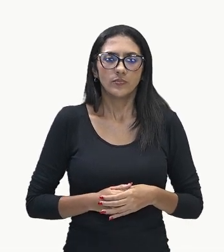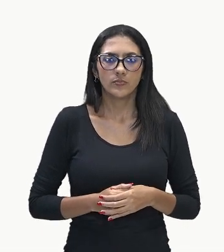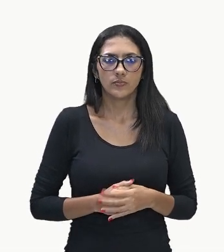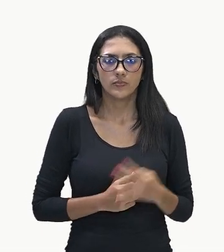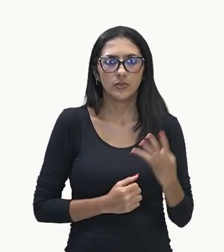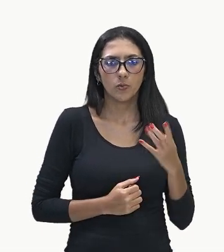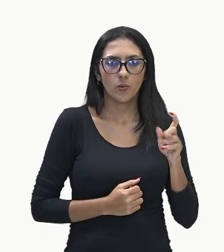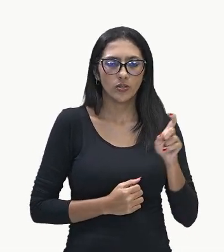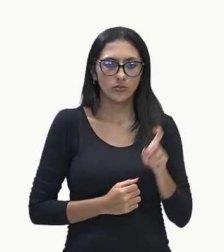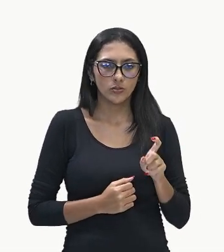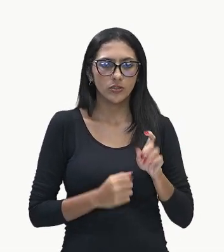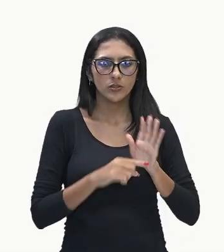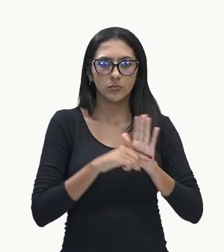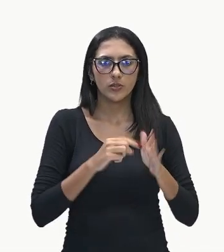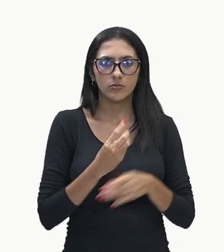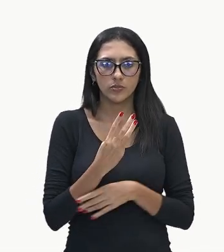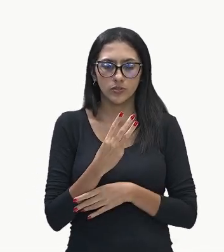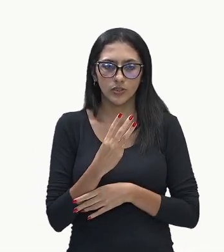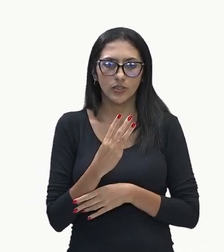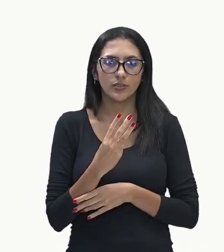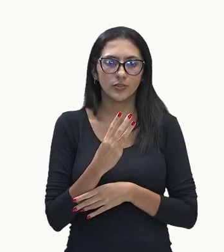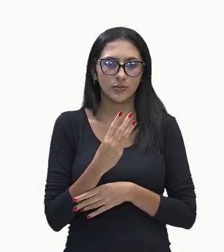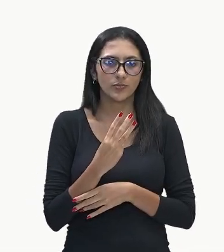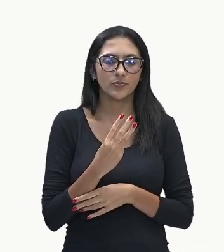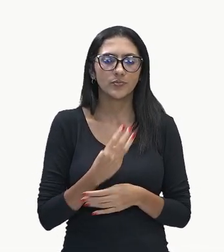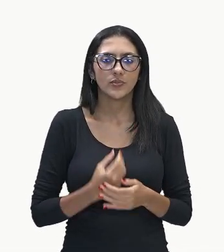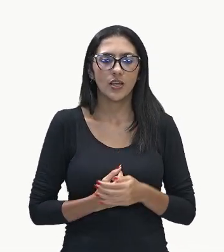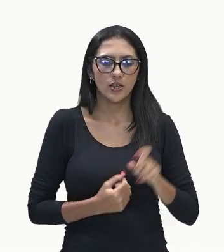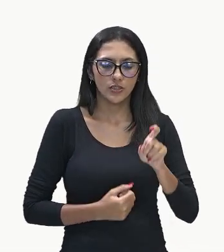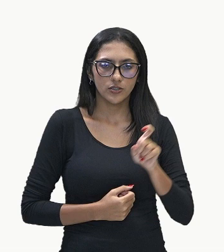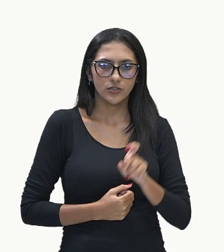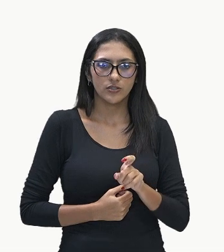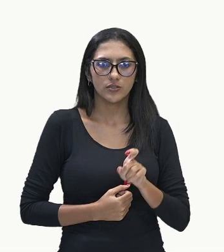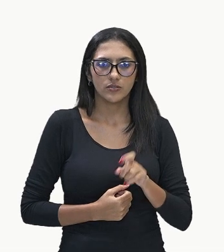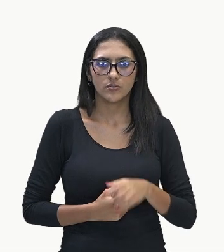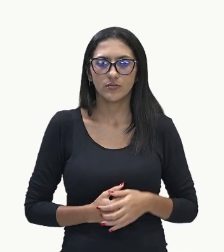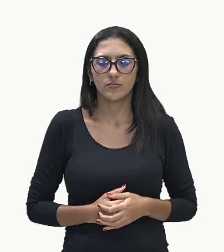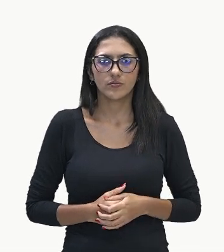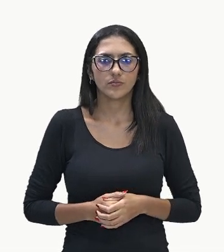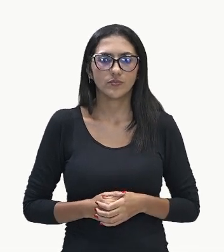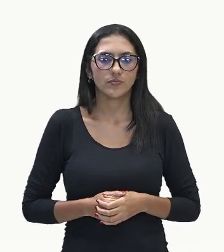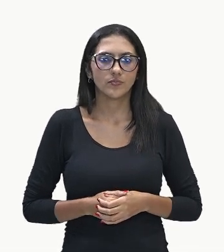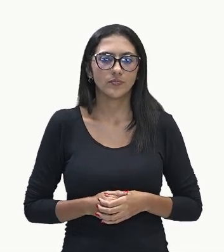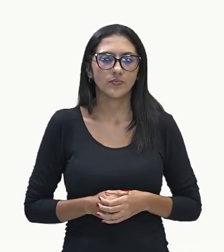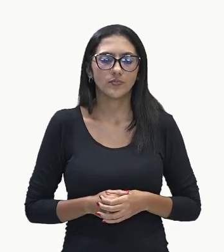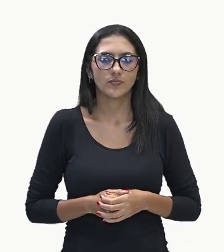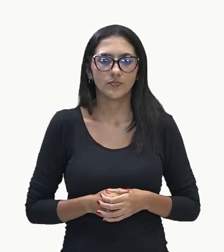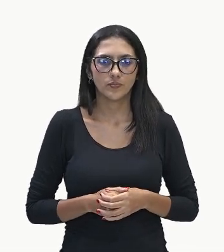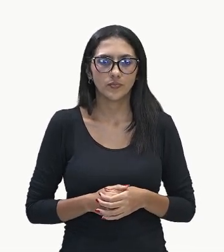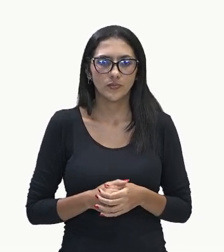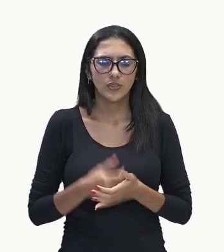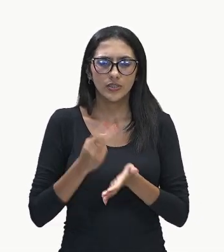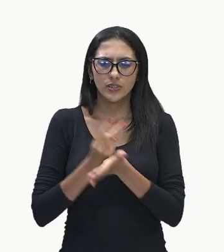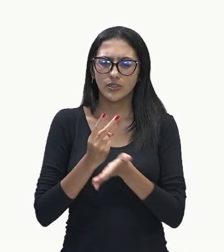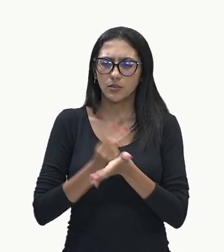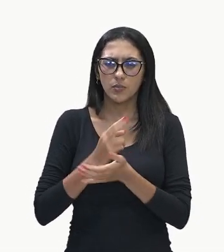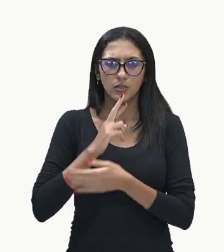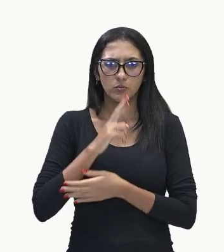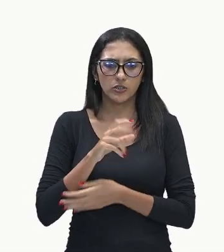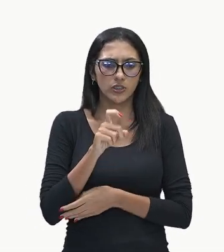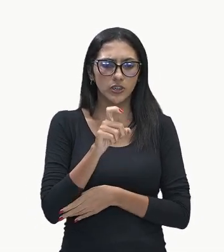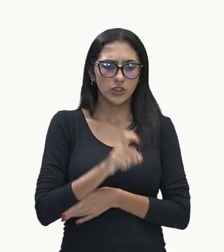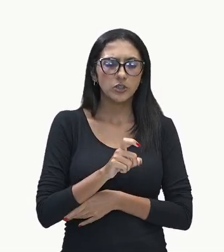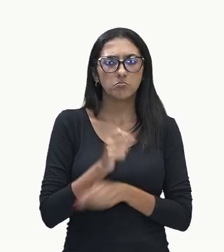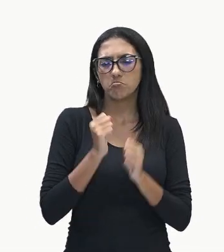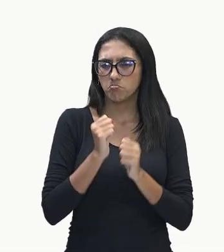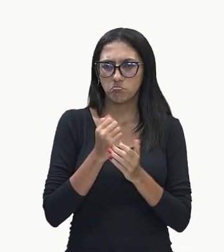3, 1. Eu posso colocar direto aqui a incógnita. Professora, sempre vai ser o x? Não, pode vir qualquer